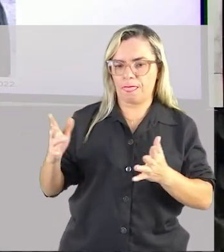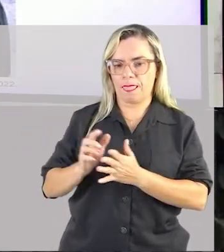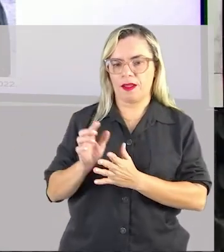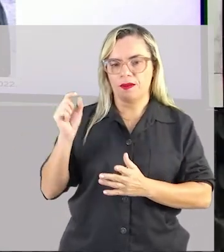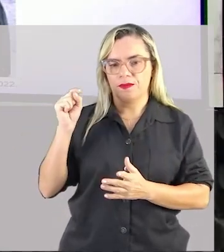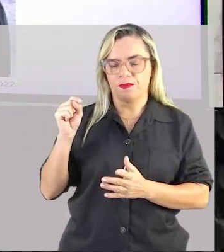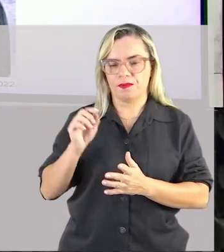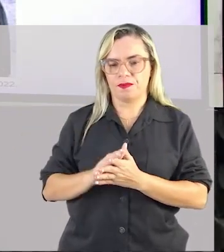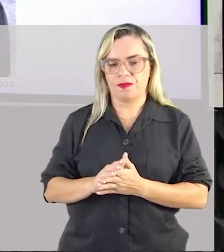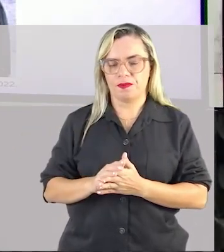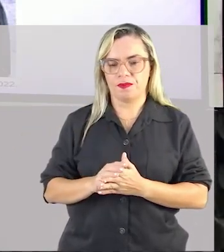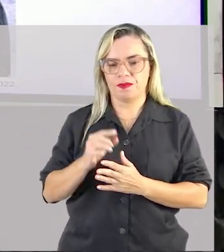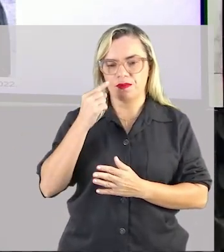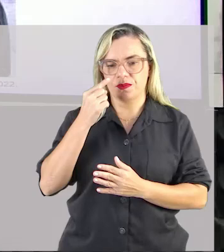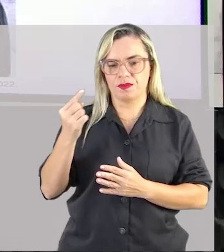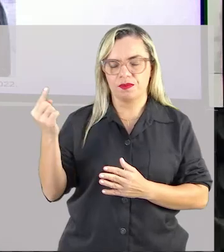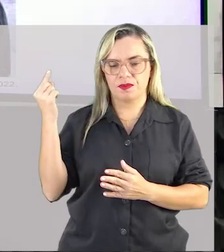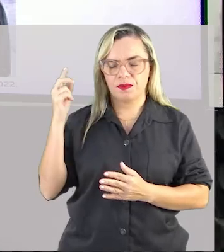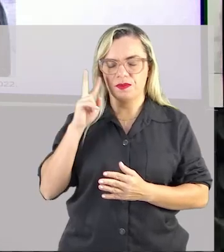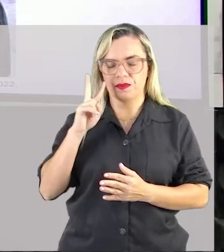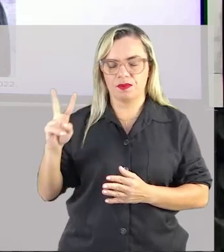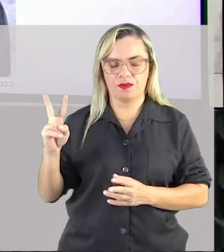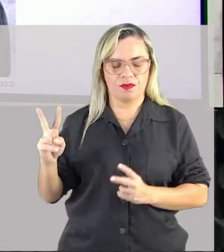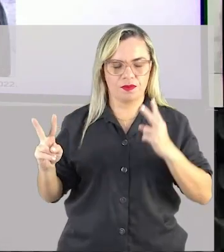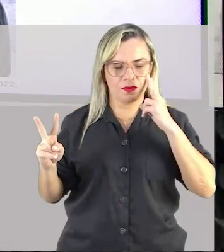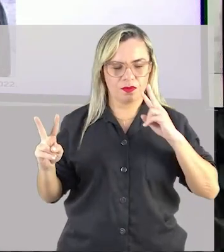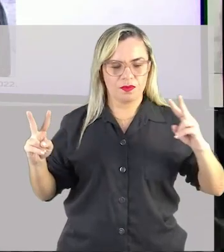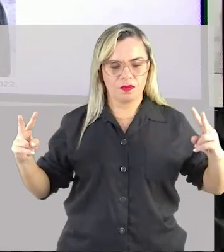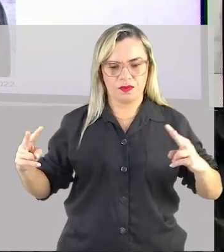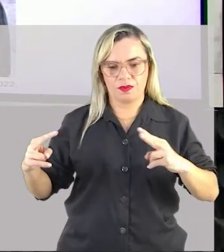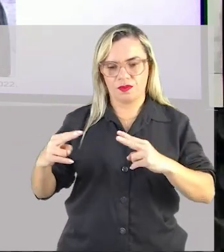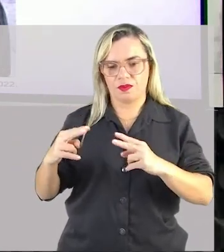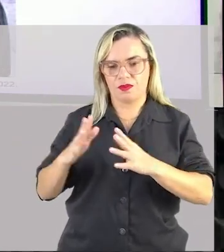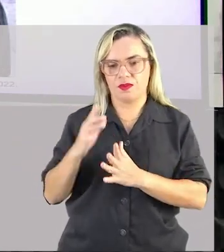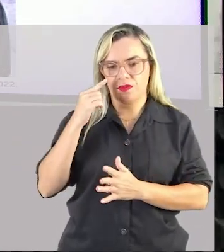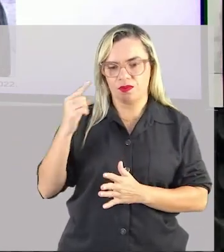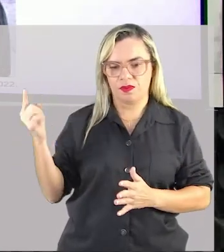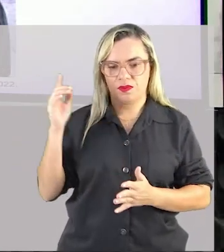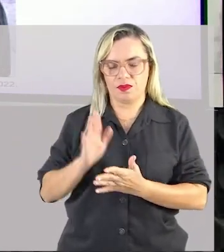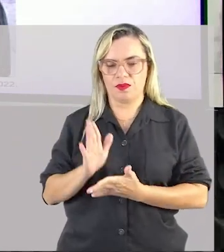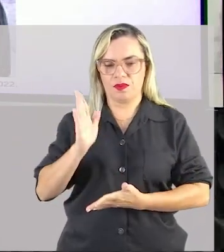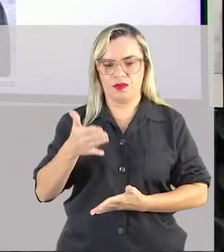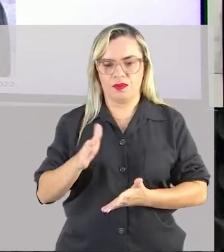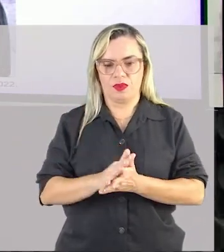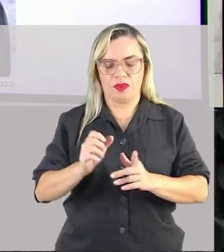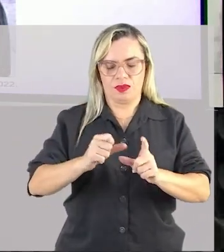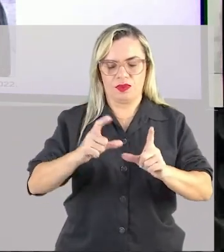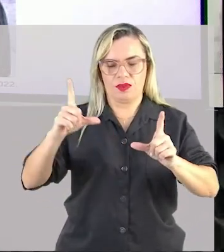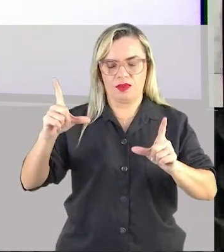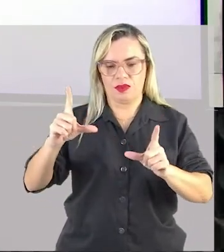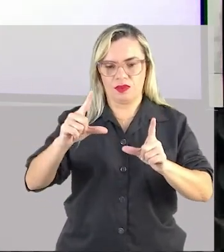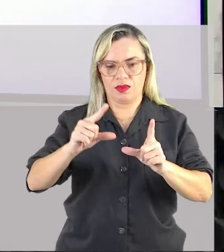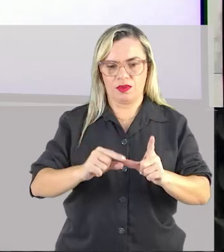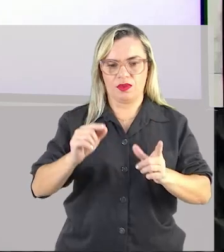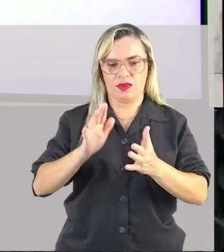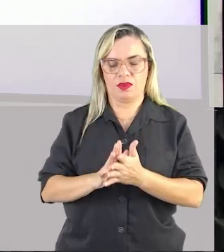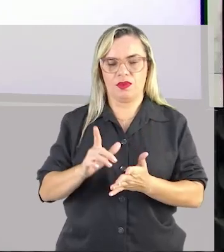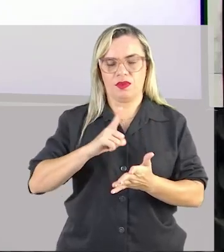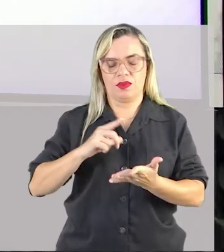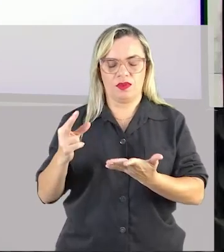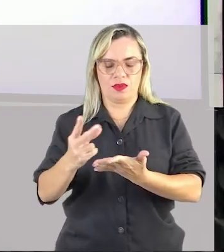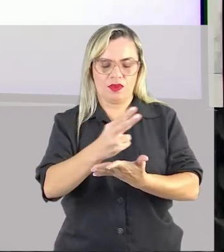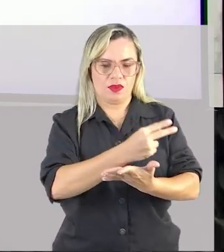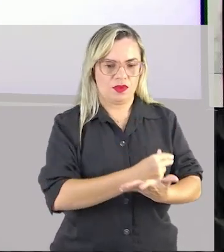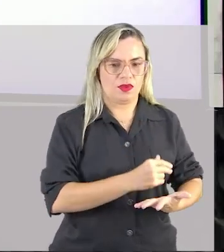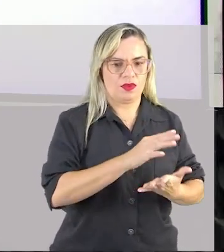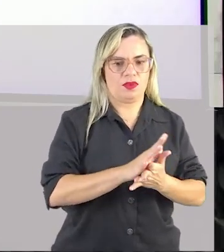uma vez aqui, letras maiúsculas com letras minúsculas, não é isso? Então tem desenhos ali, etc. Agora vamos para o texto